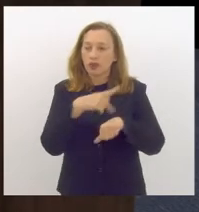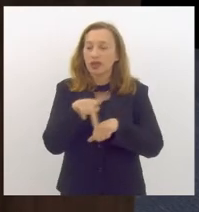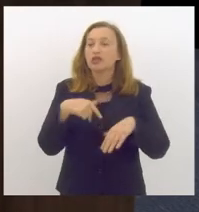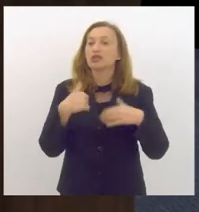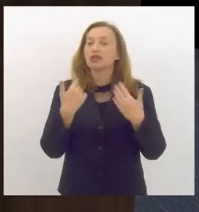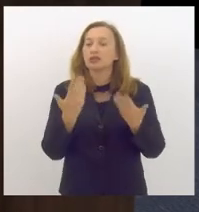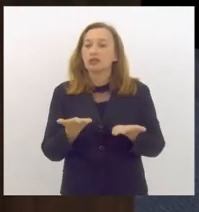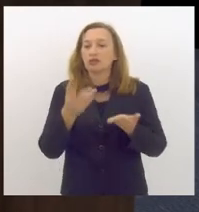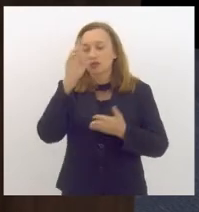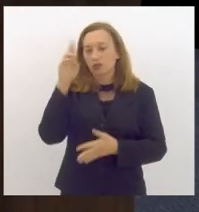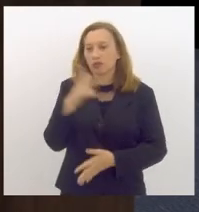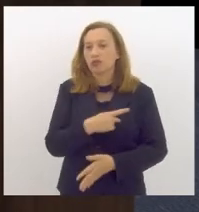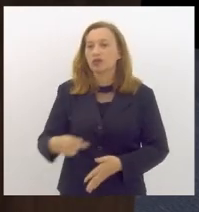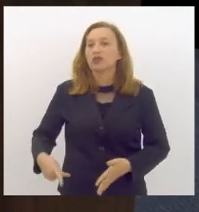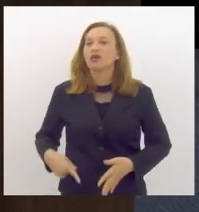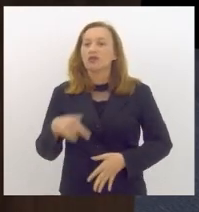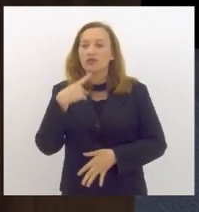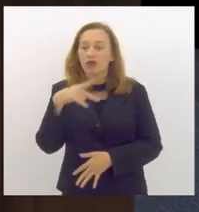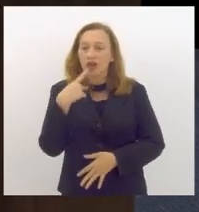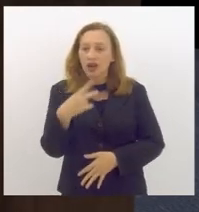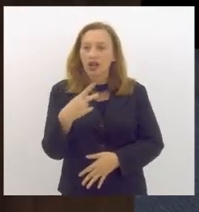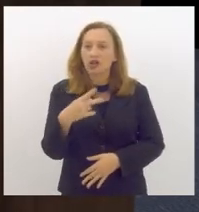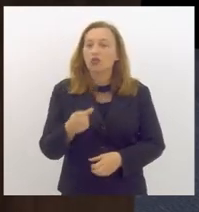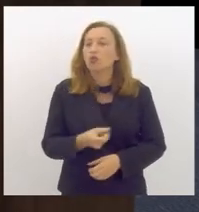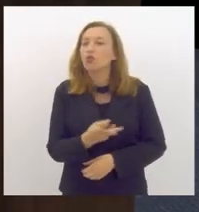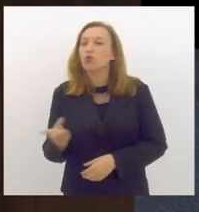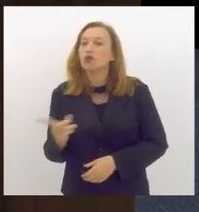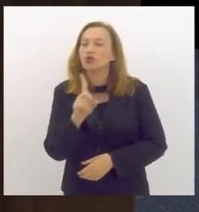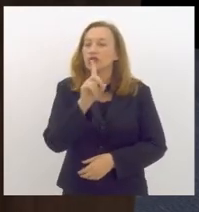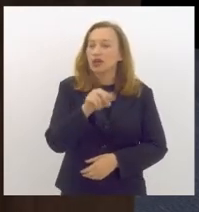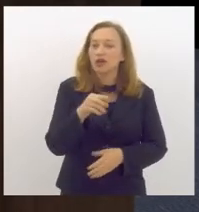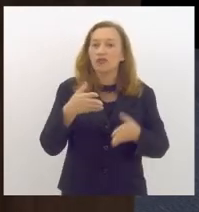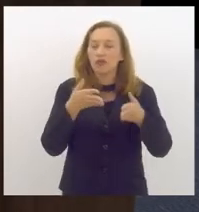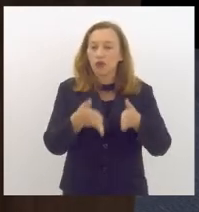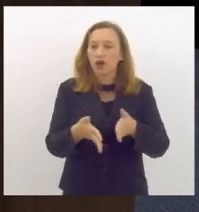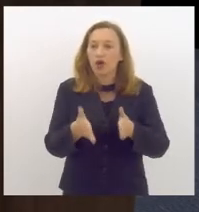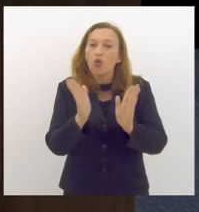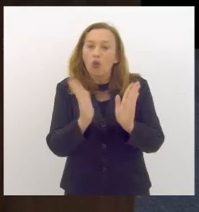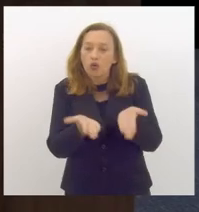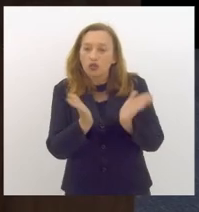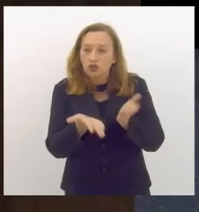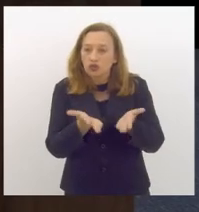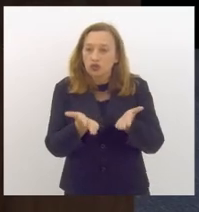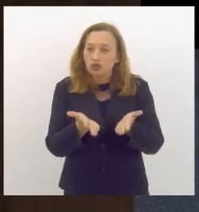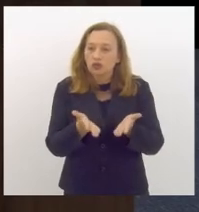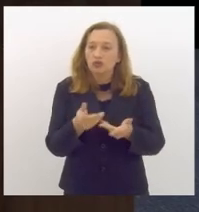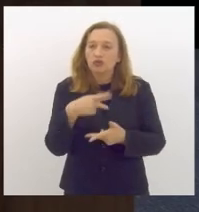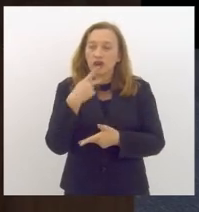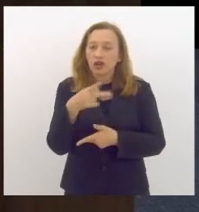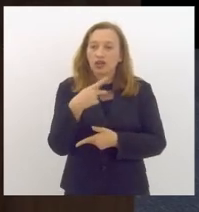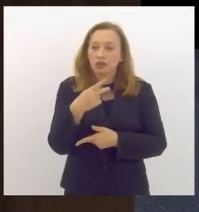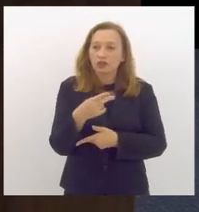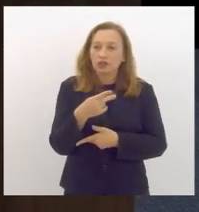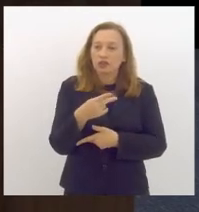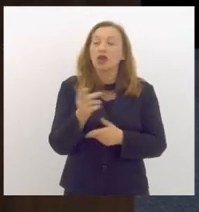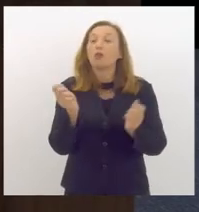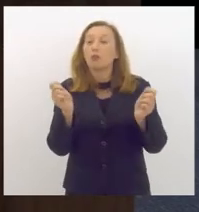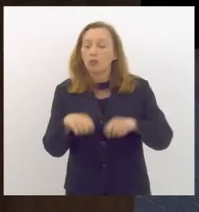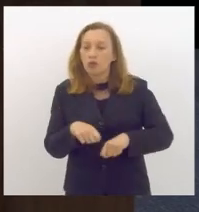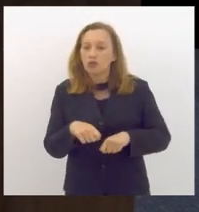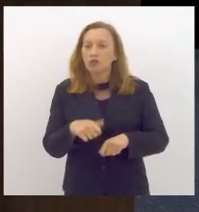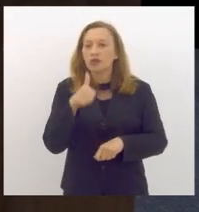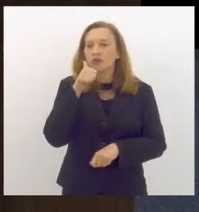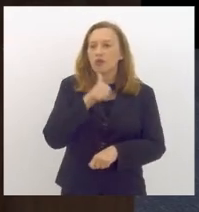aí, senhor presidente, ressaltar o quanto que é central hoje quando falamos da possibilidade